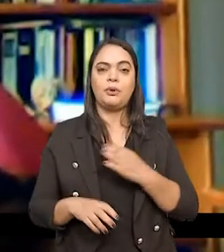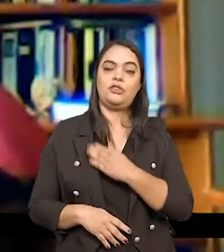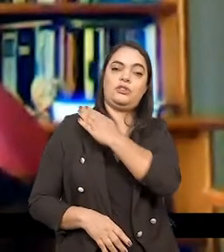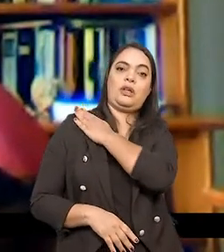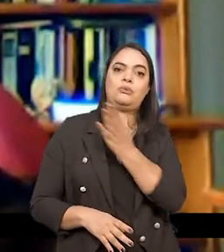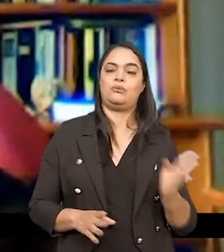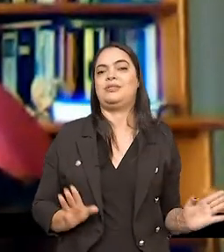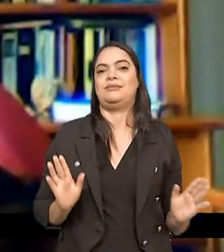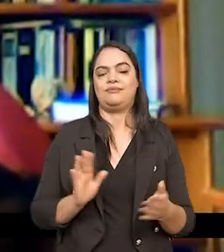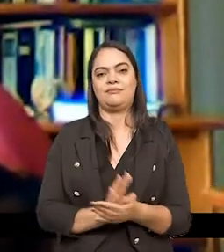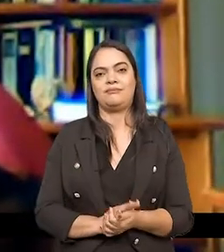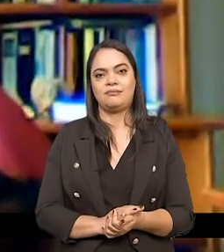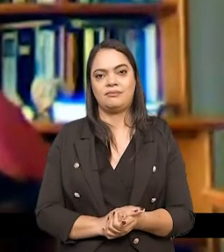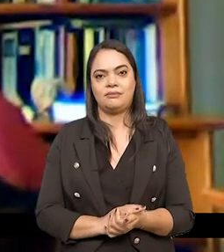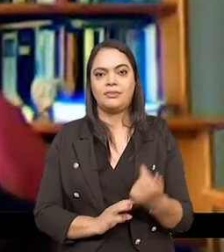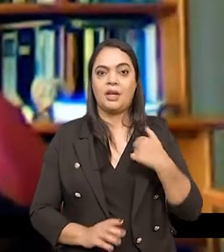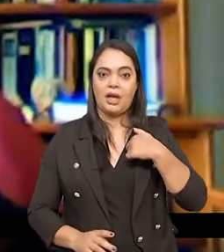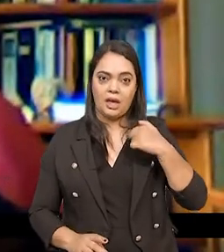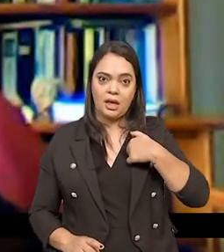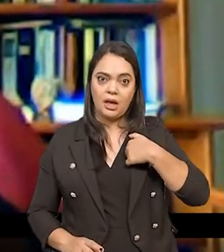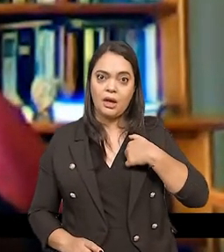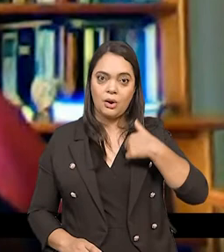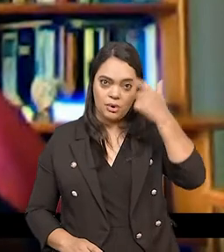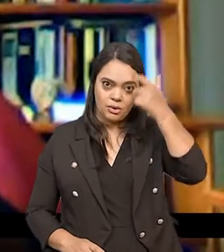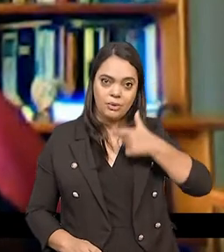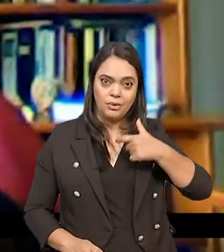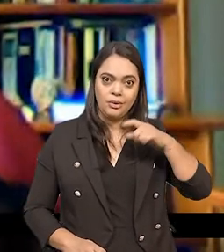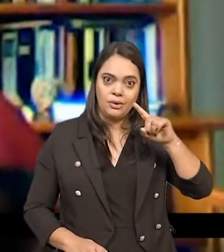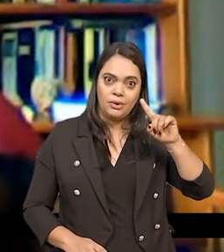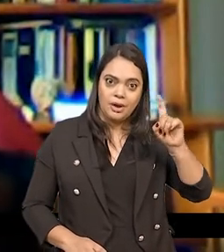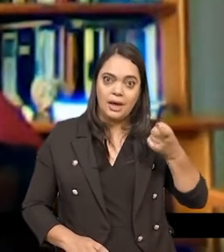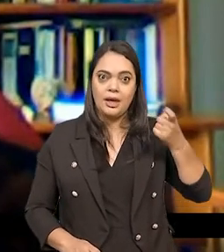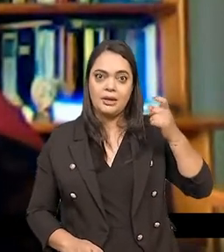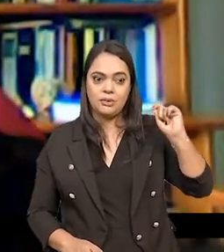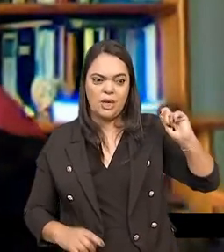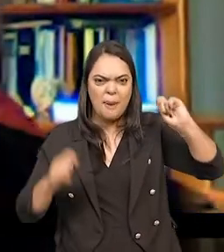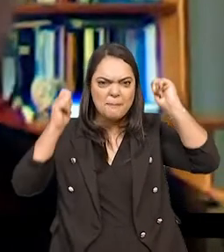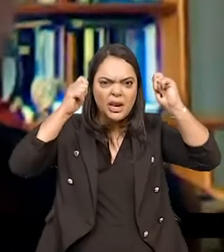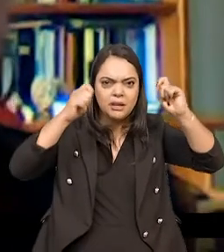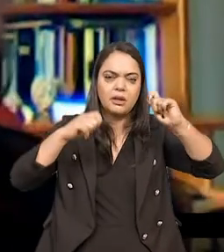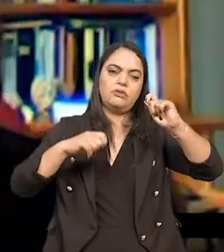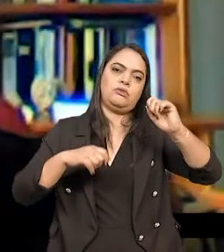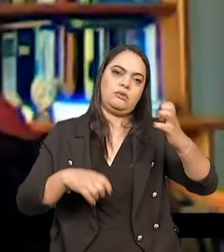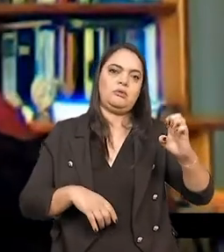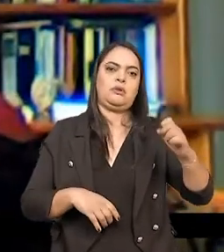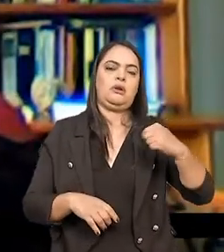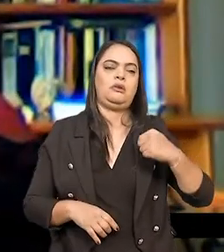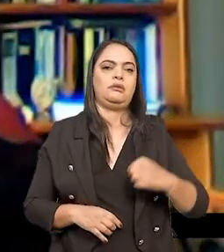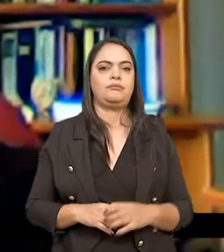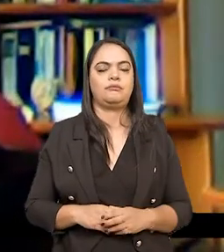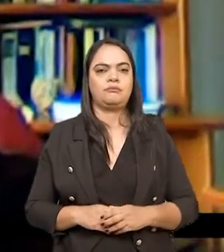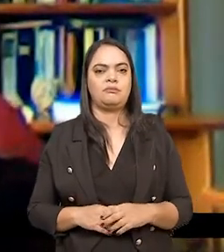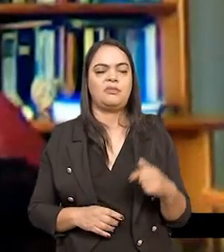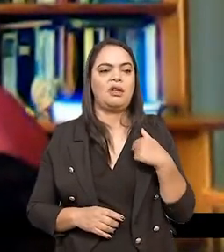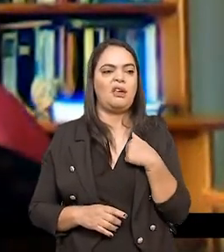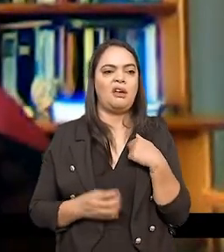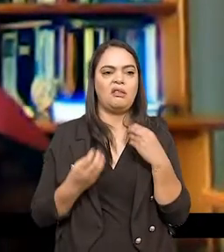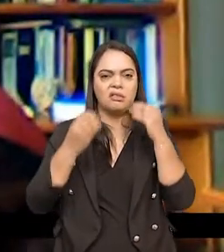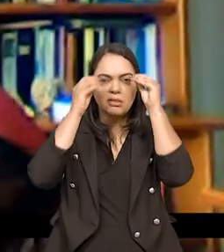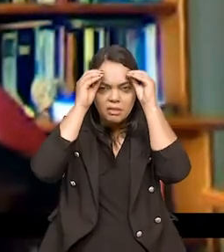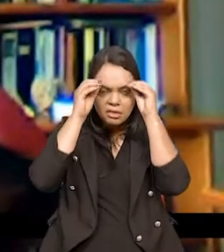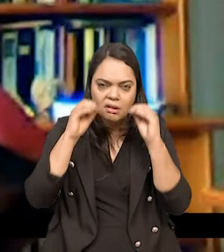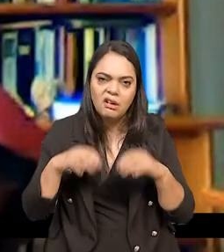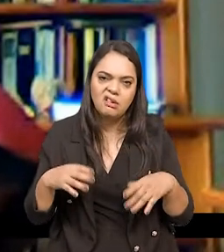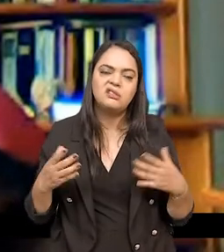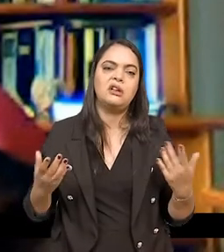militar. E eu sou uma ex-militante de esquerda. E a desilusão que eu tive,